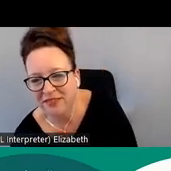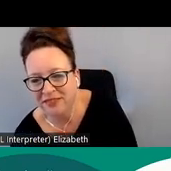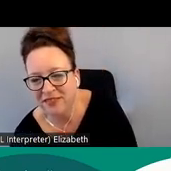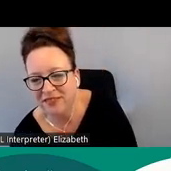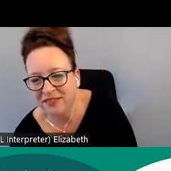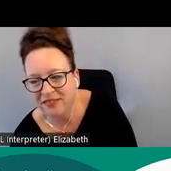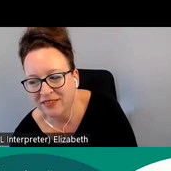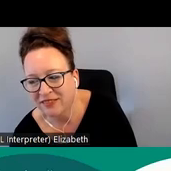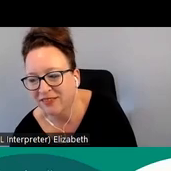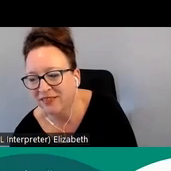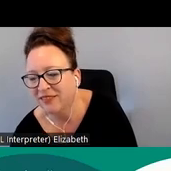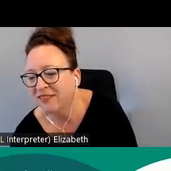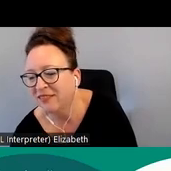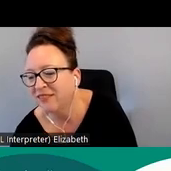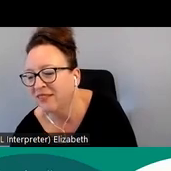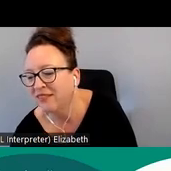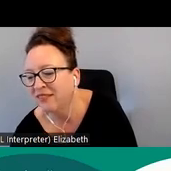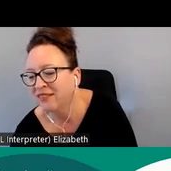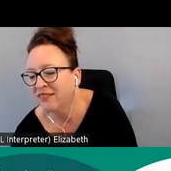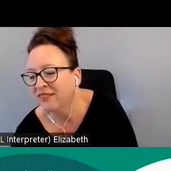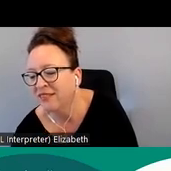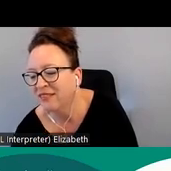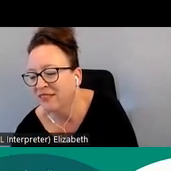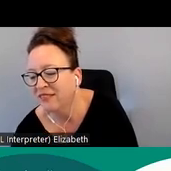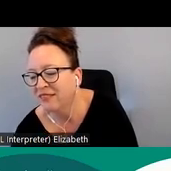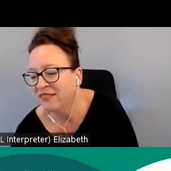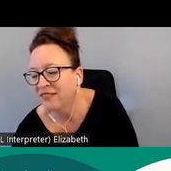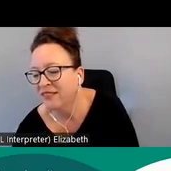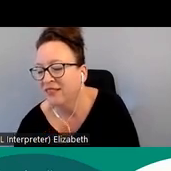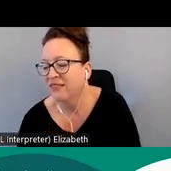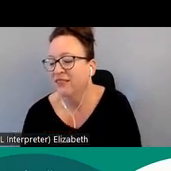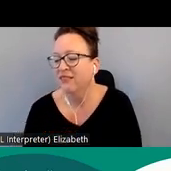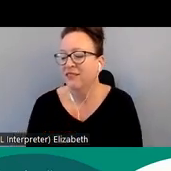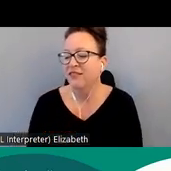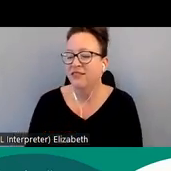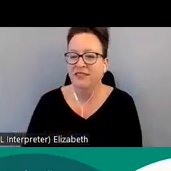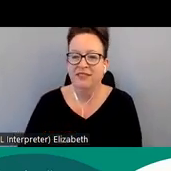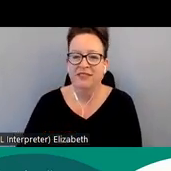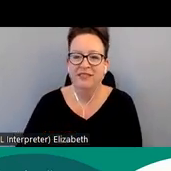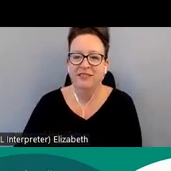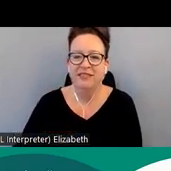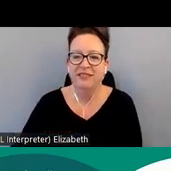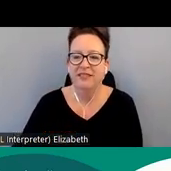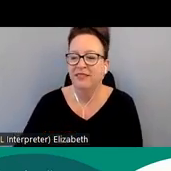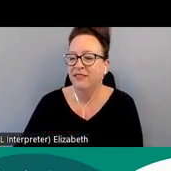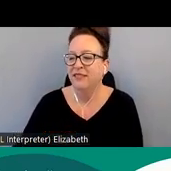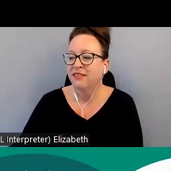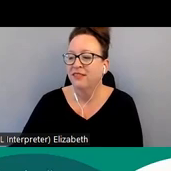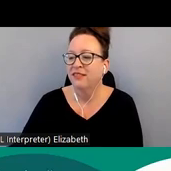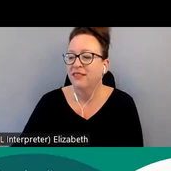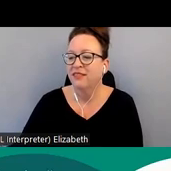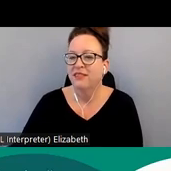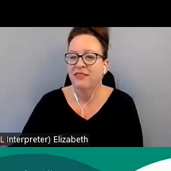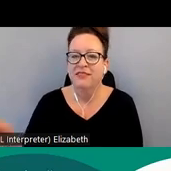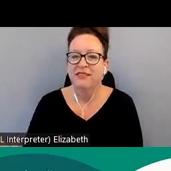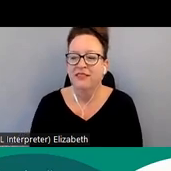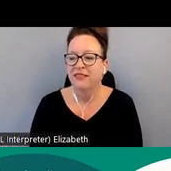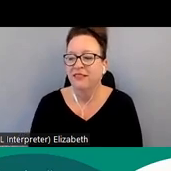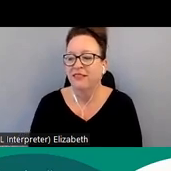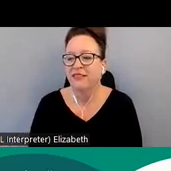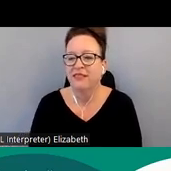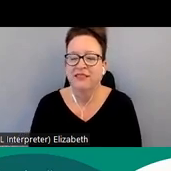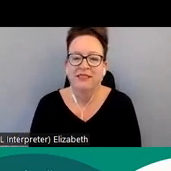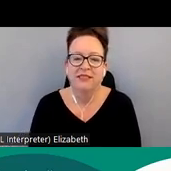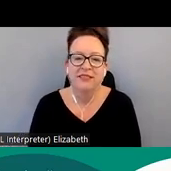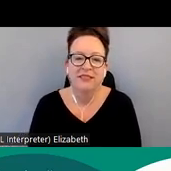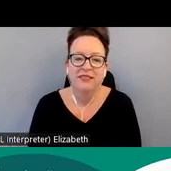fazer a seleção do idioma, dentro de alguns minutos, vocês verão na parte inferior da tela do Zoom um globo.